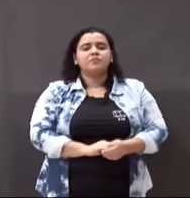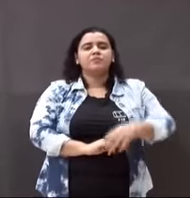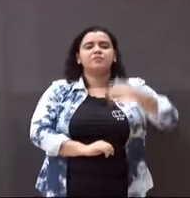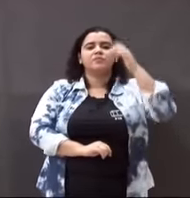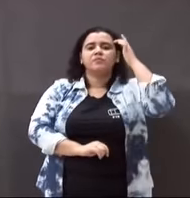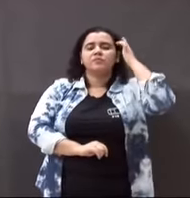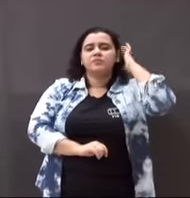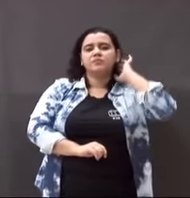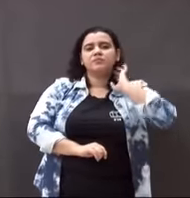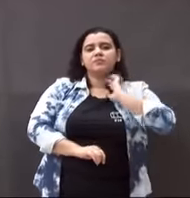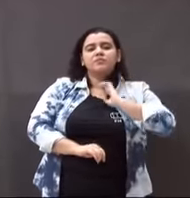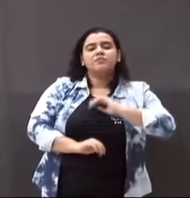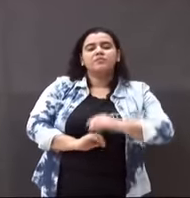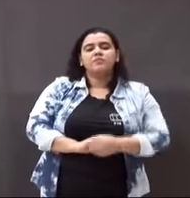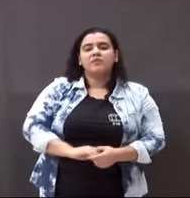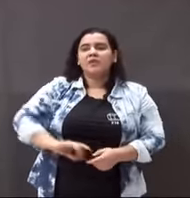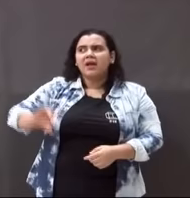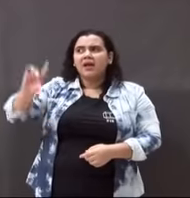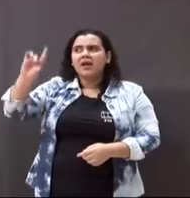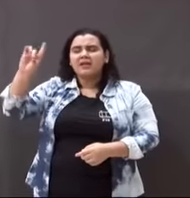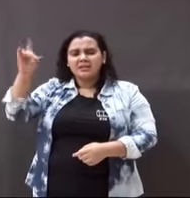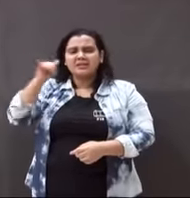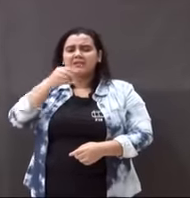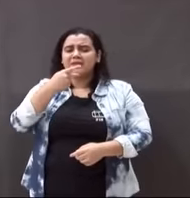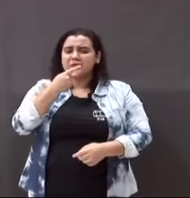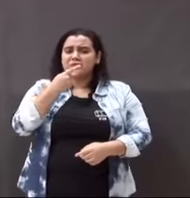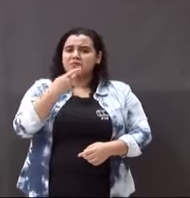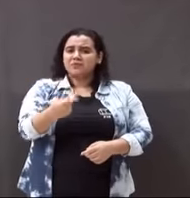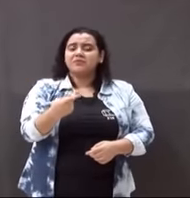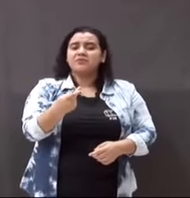acontecer. Deus mandou te falar